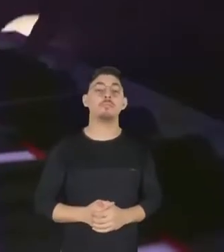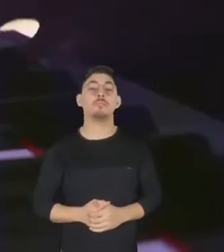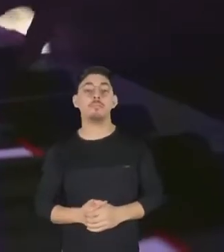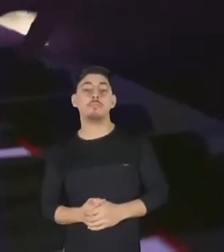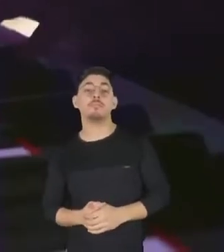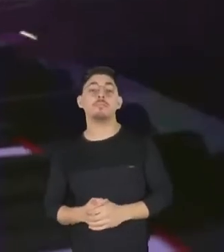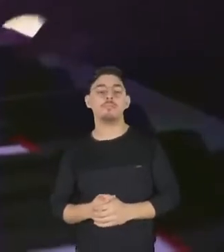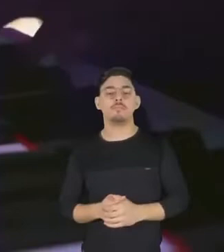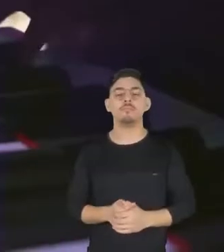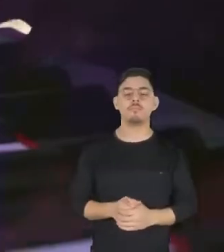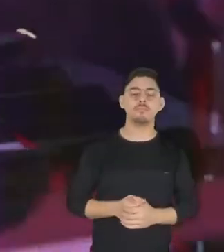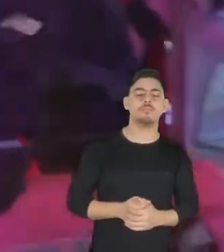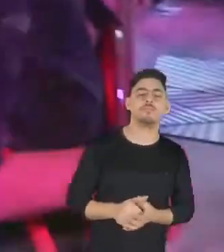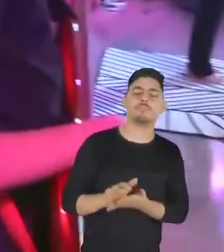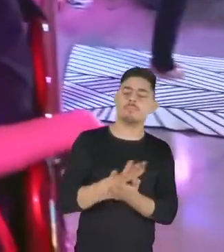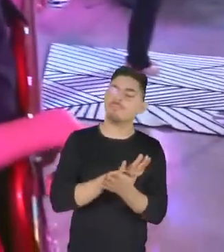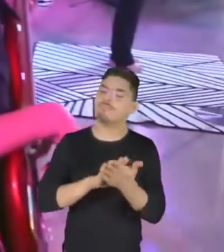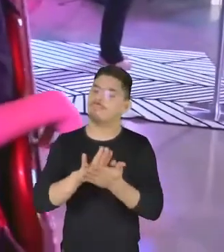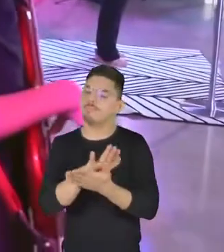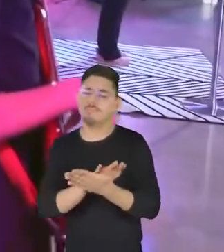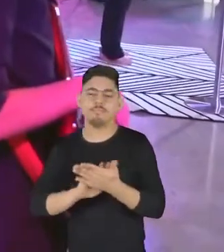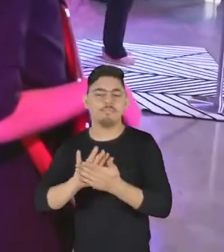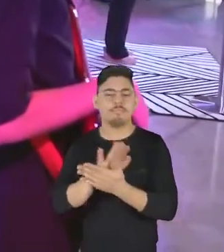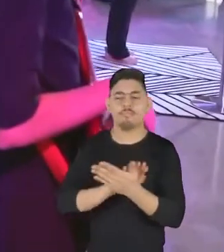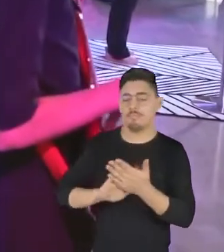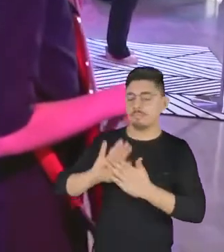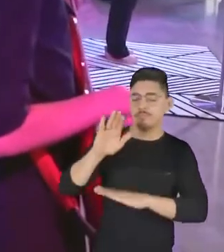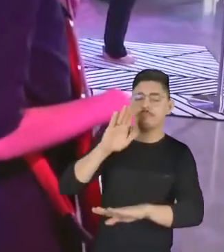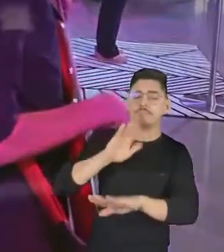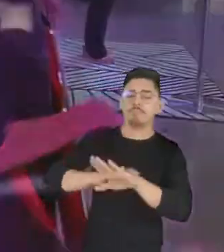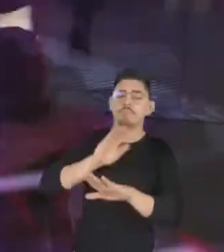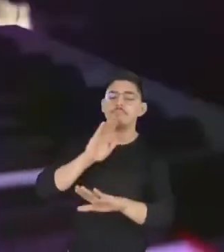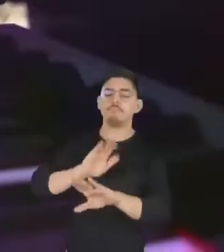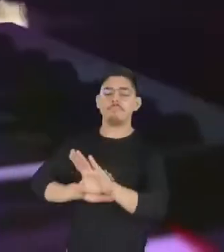Cantem, vamos lá. Nada vai me